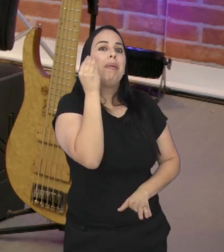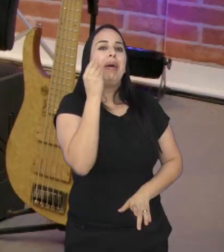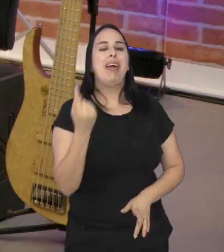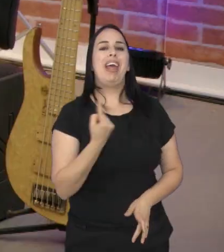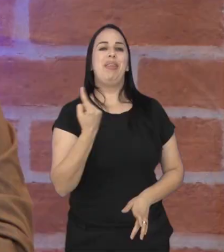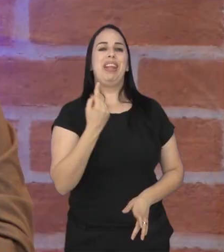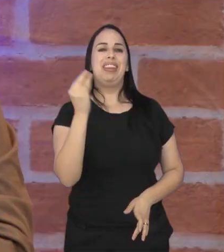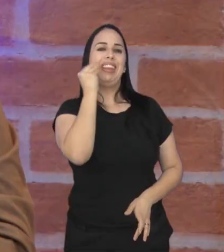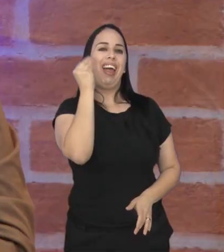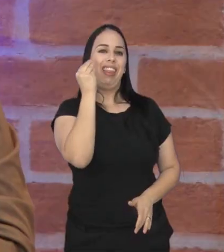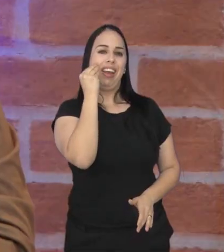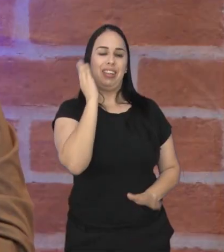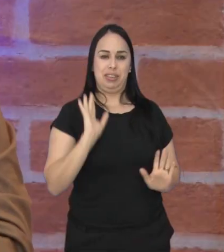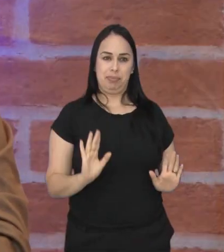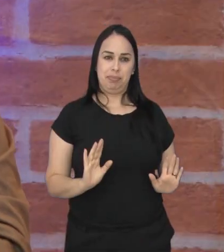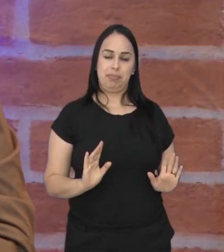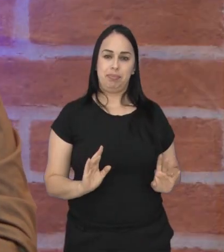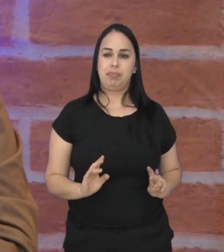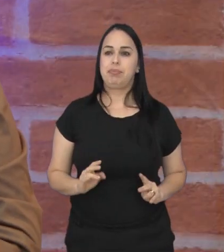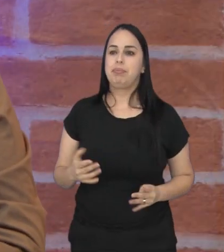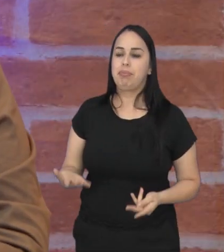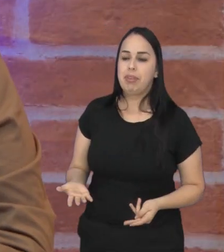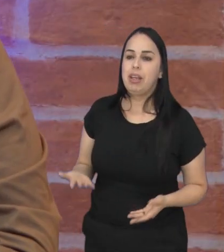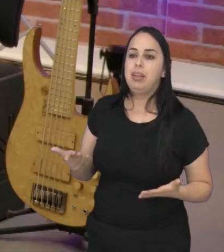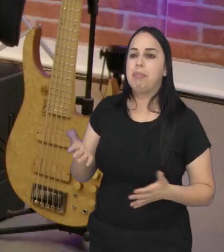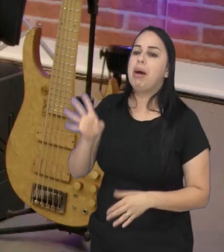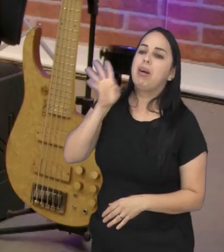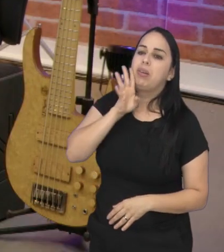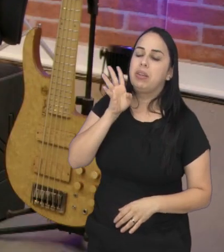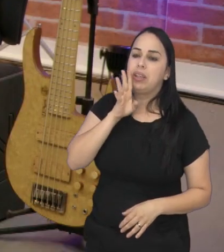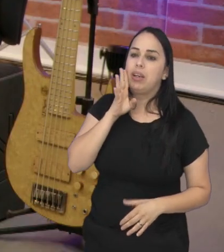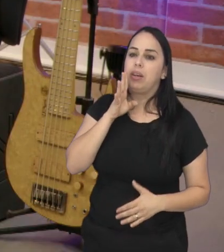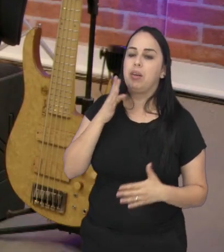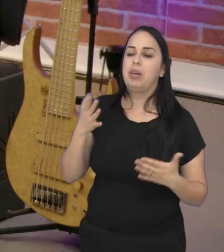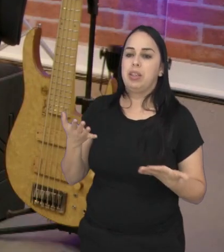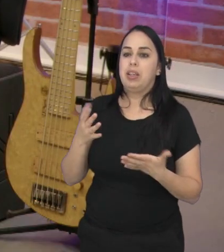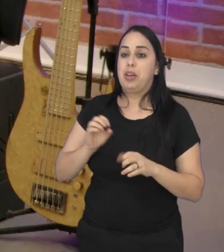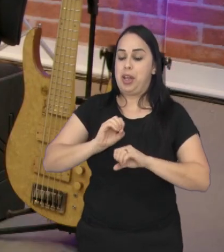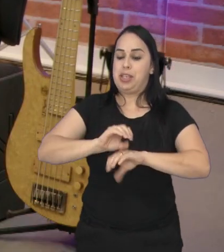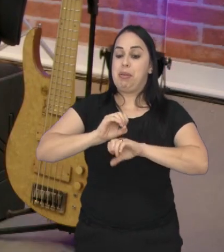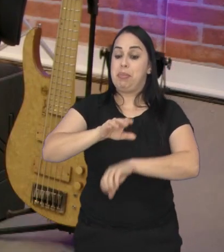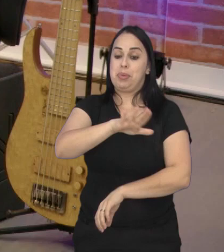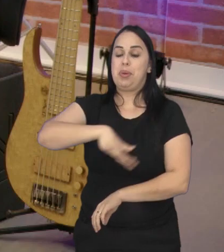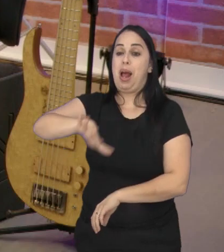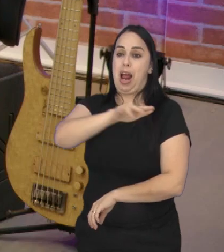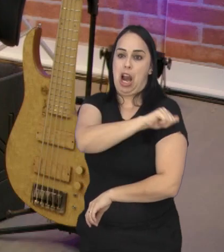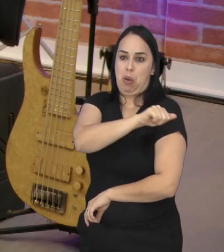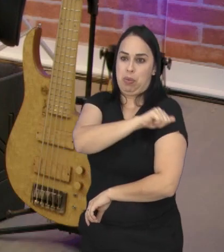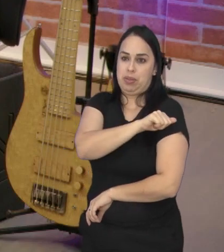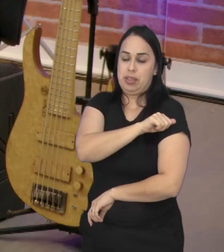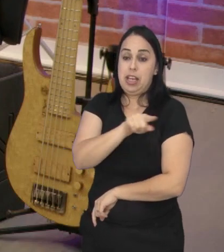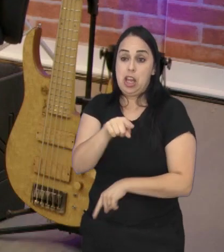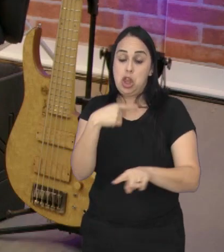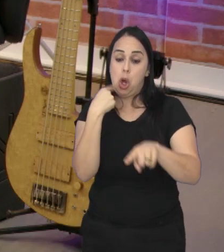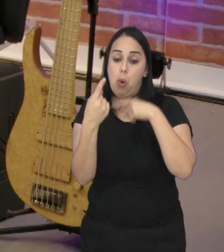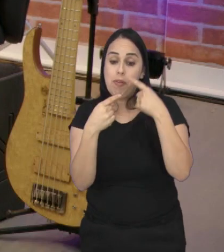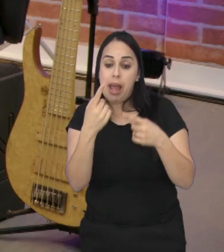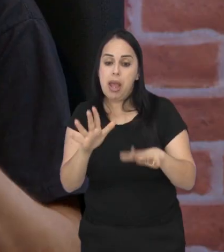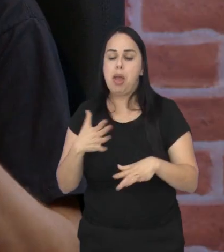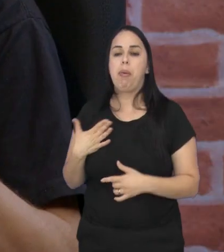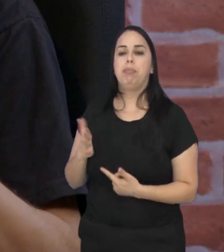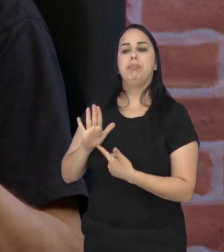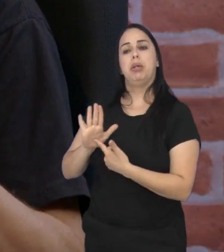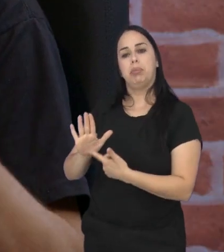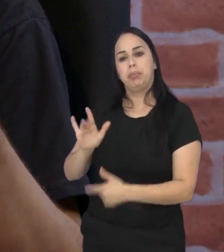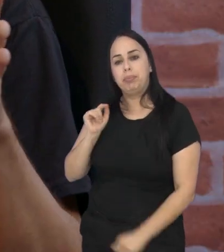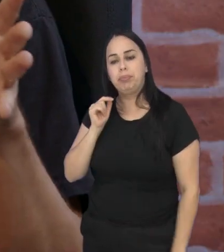fui, fiz e deu certo, beleza. Então você fez ou você não fez. E aí isso é uma coisa legal que hoje eu levo pra dentro da aula, por exemplo, quando o aluno tem essa dúvida. Eu